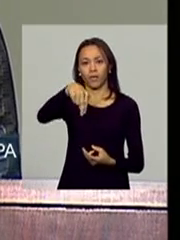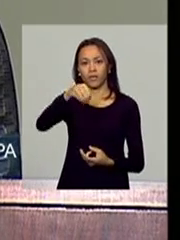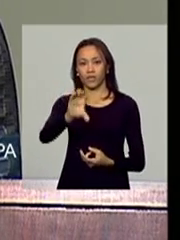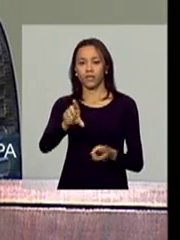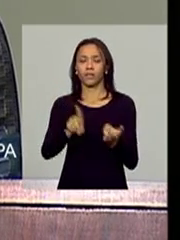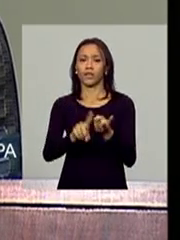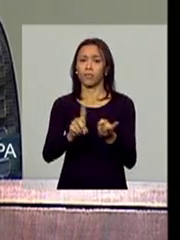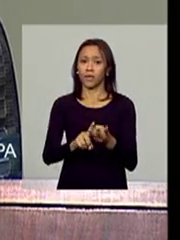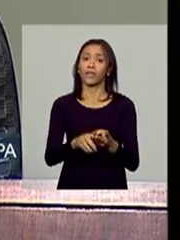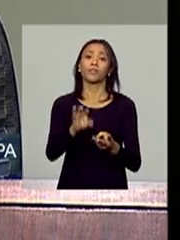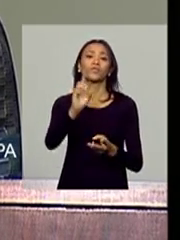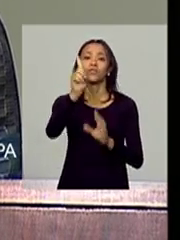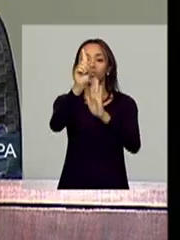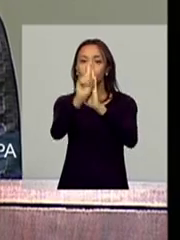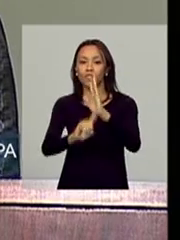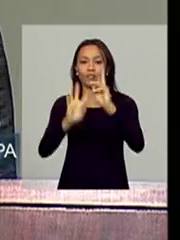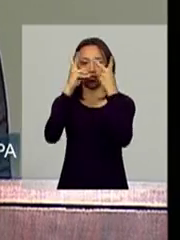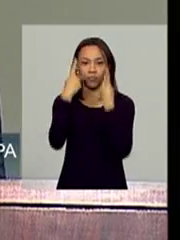Humanos da OEA.